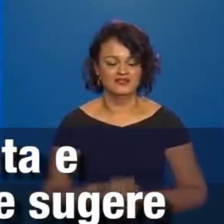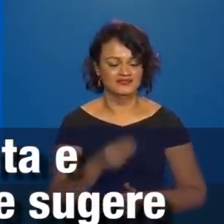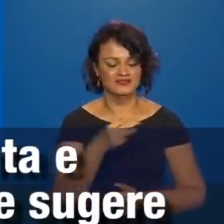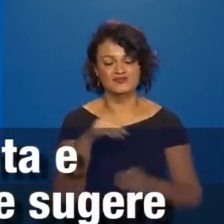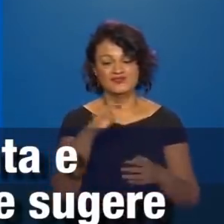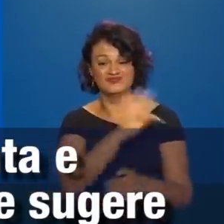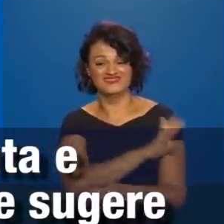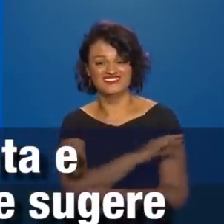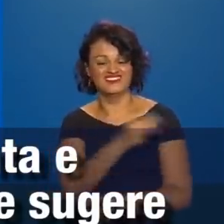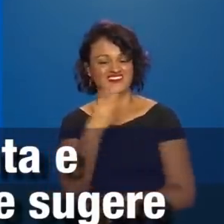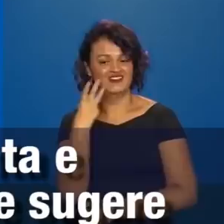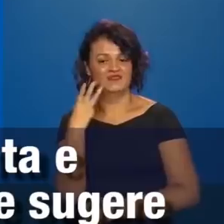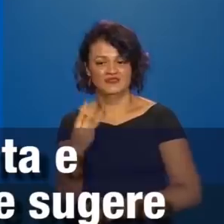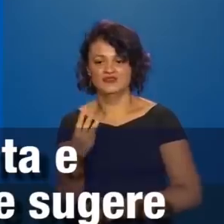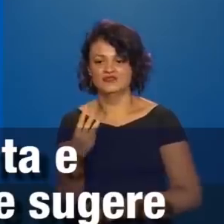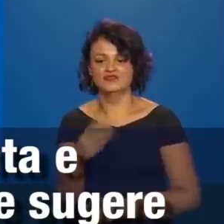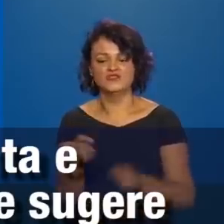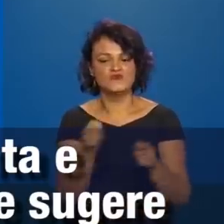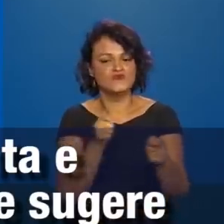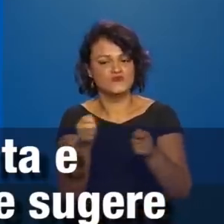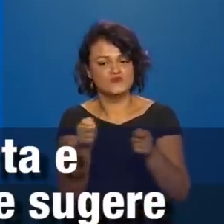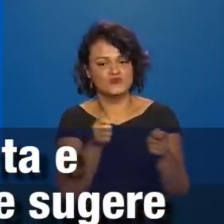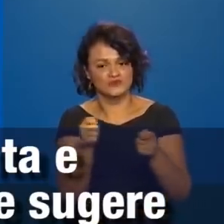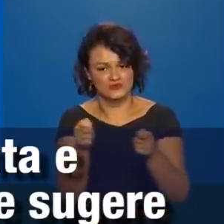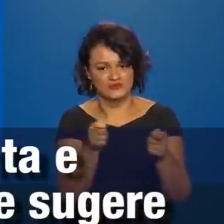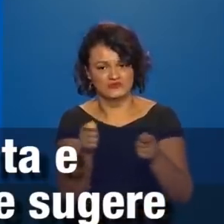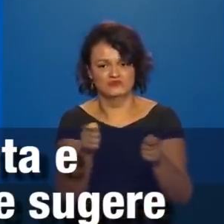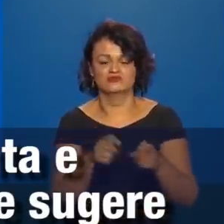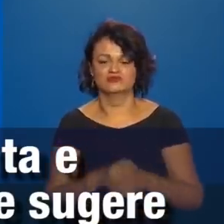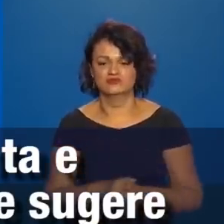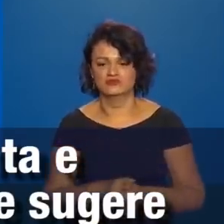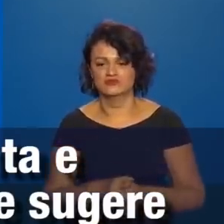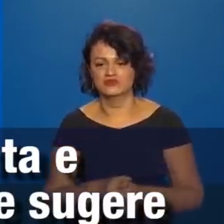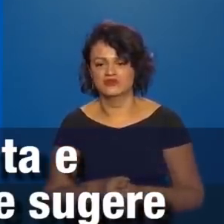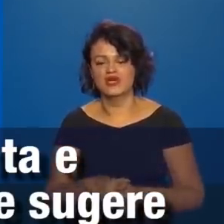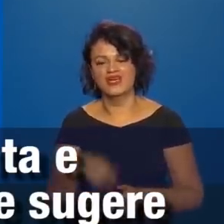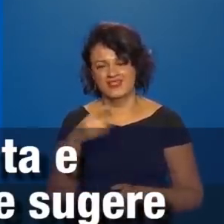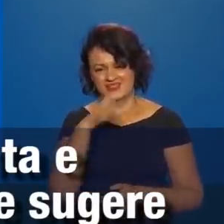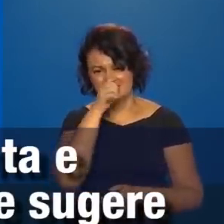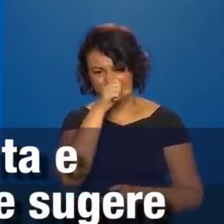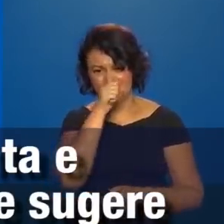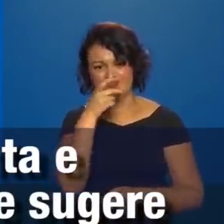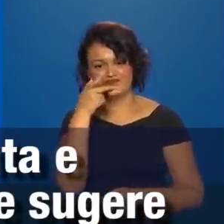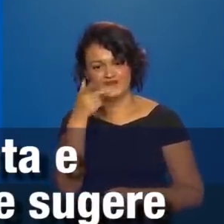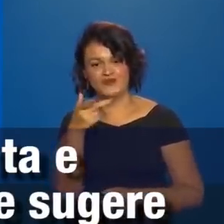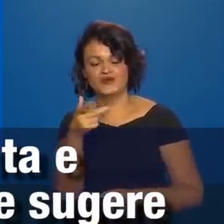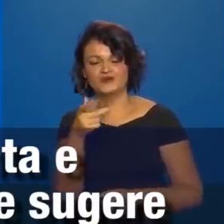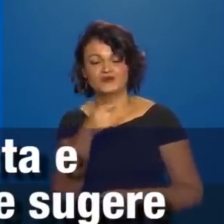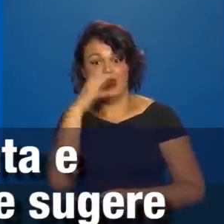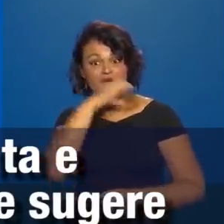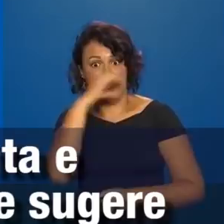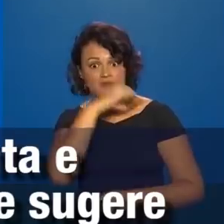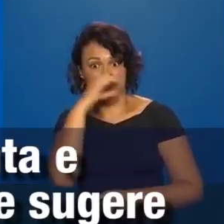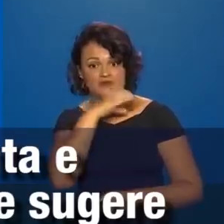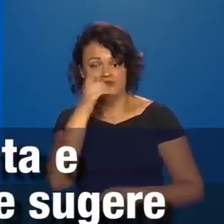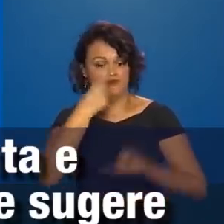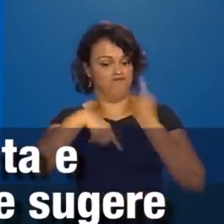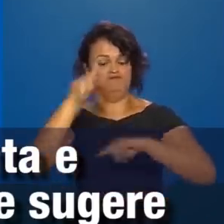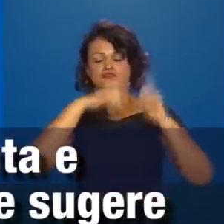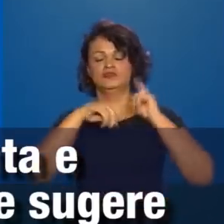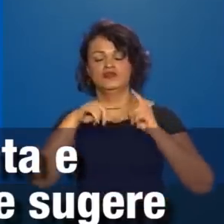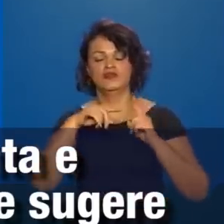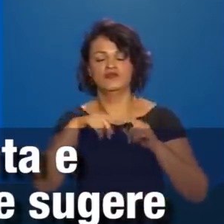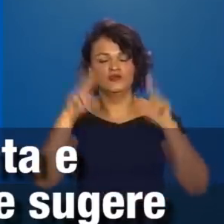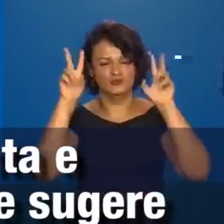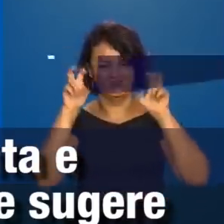técnicas de controle, e quando nós falamos aqui no sábado sobre aceleração descontrolada, esse